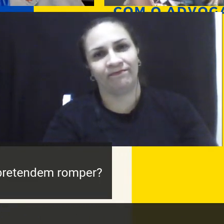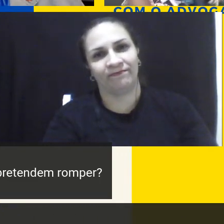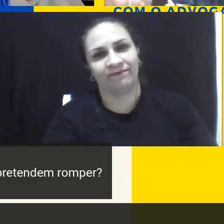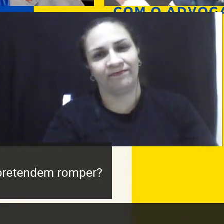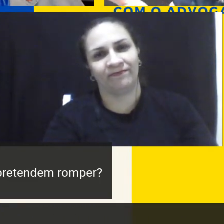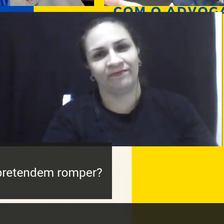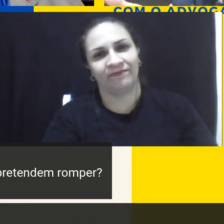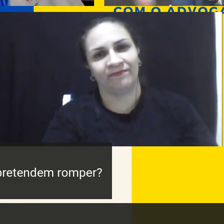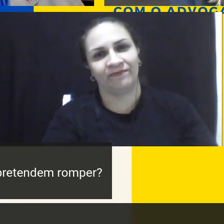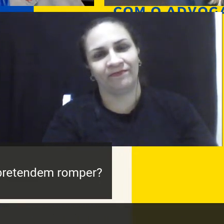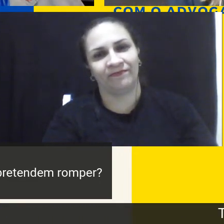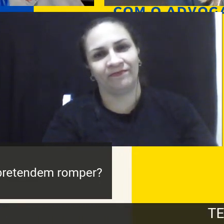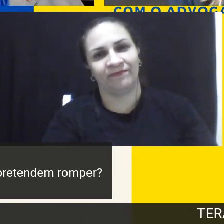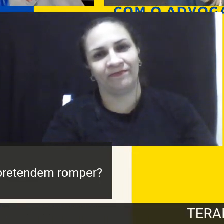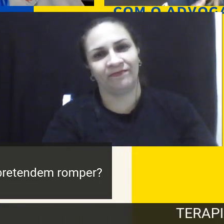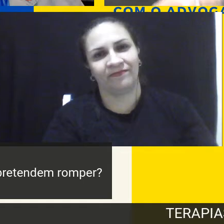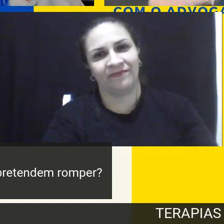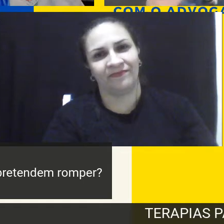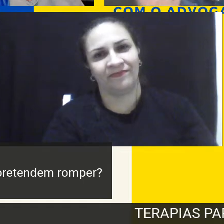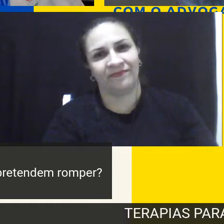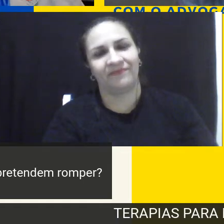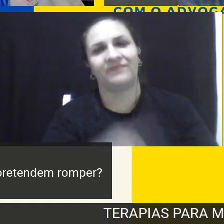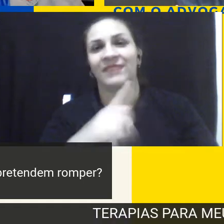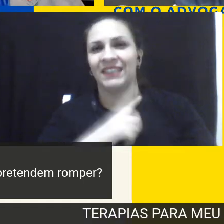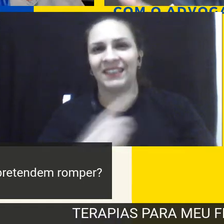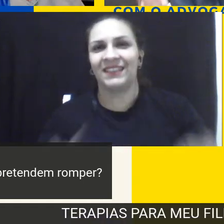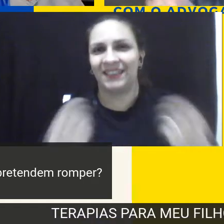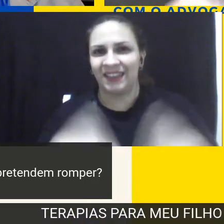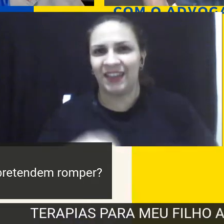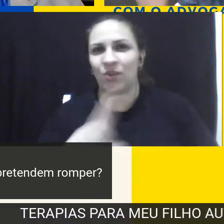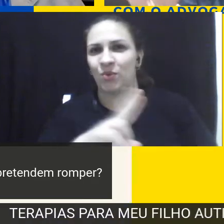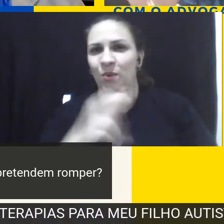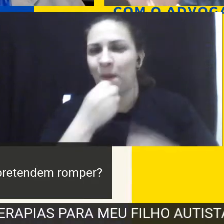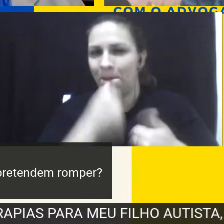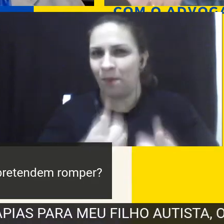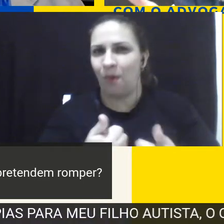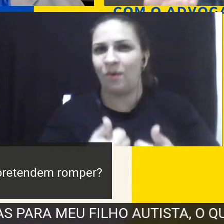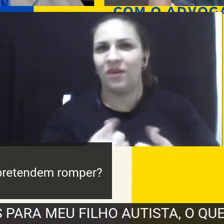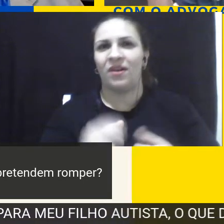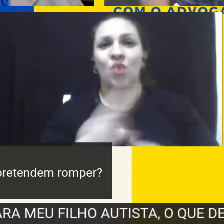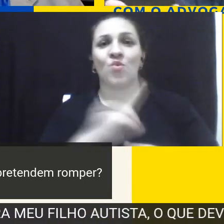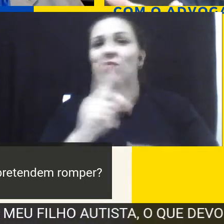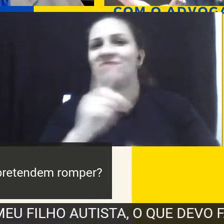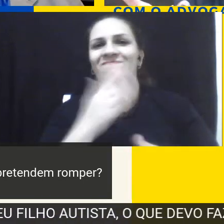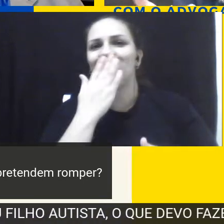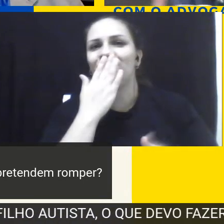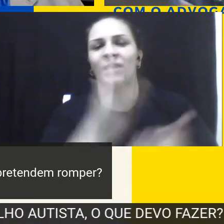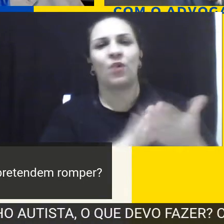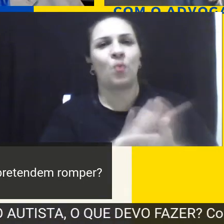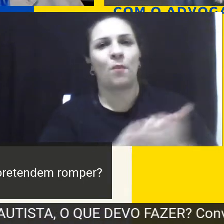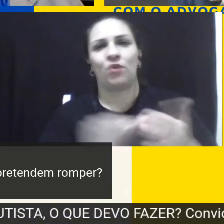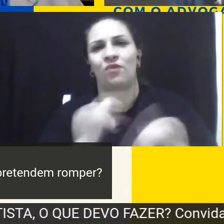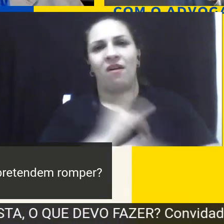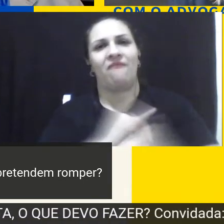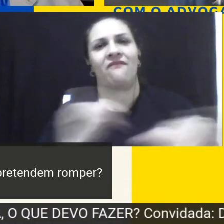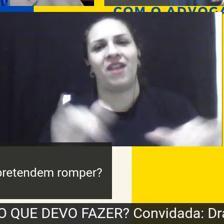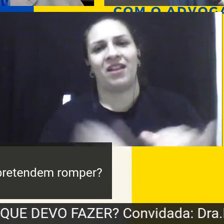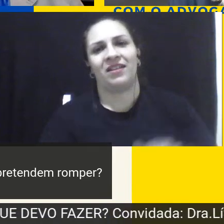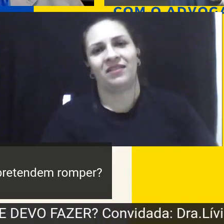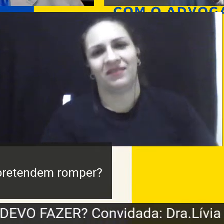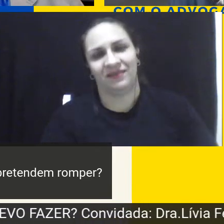só na interação, quais são os que a gente atende? Os que a gente atende são os convênios que